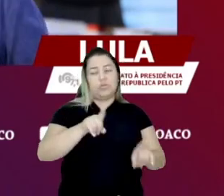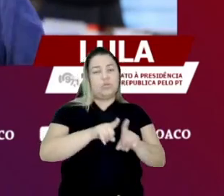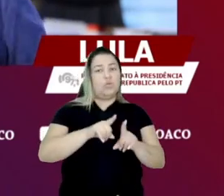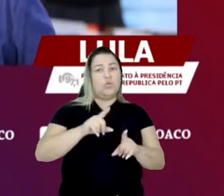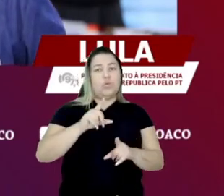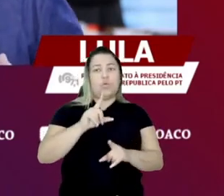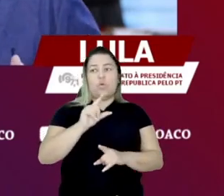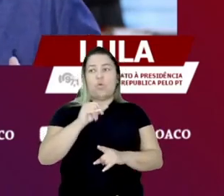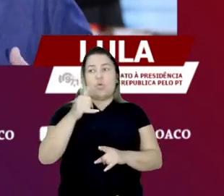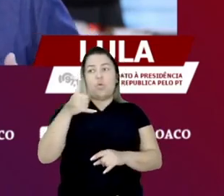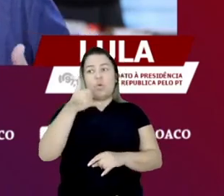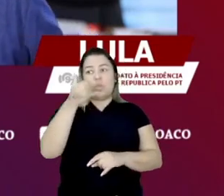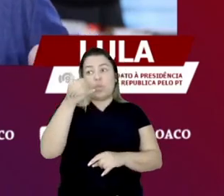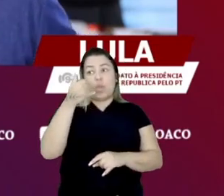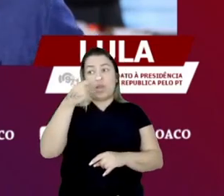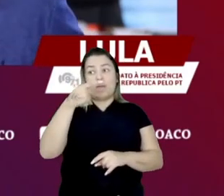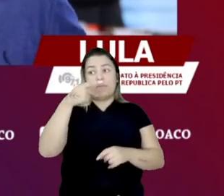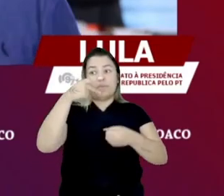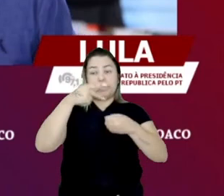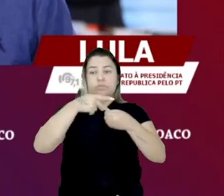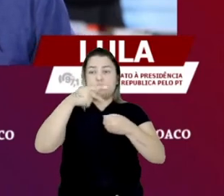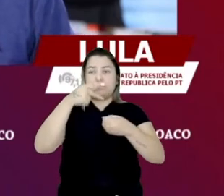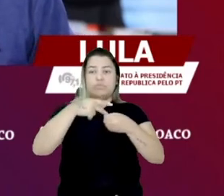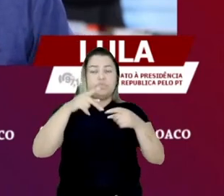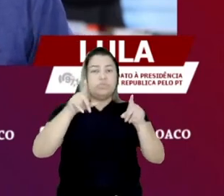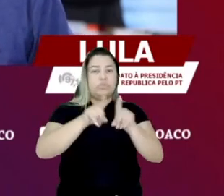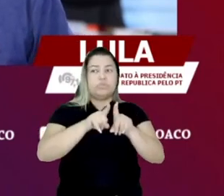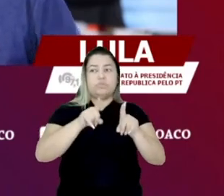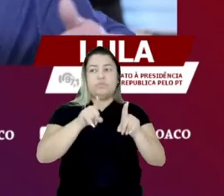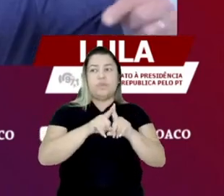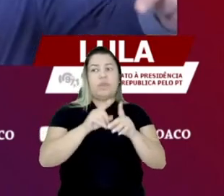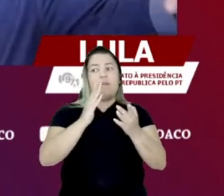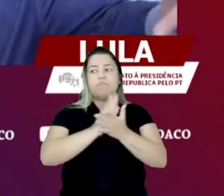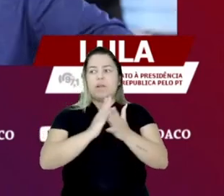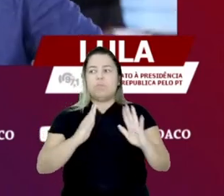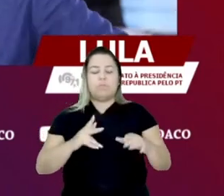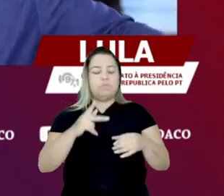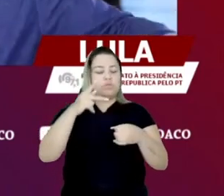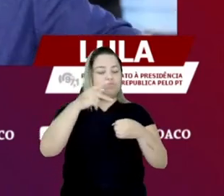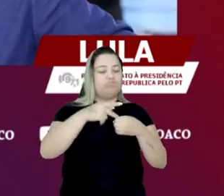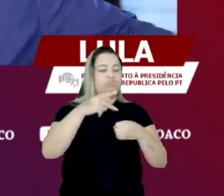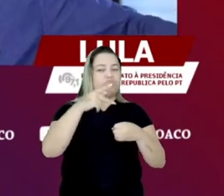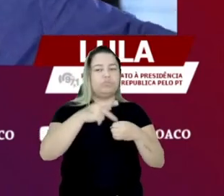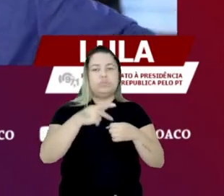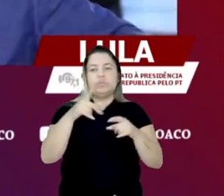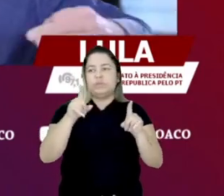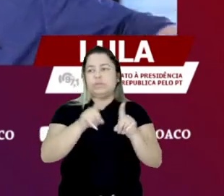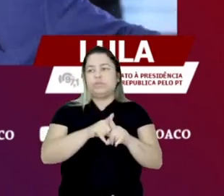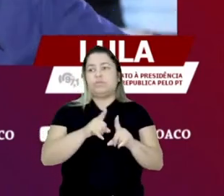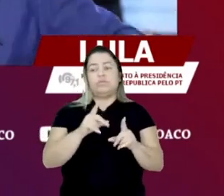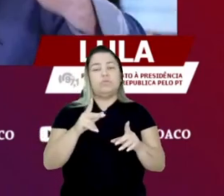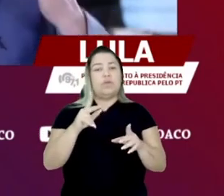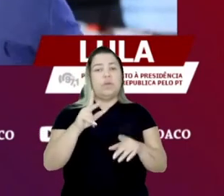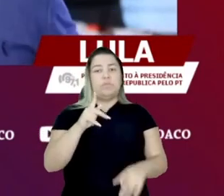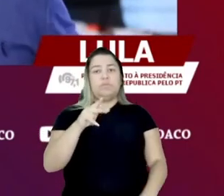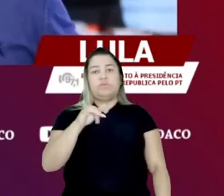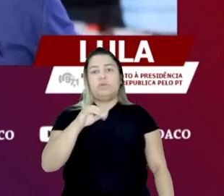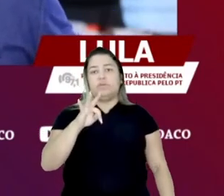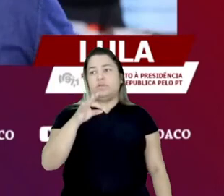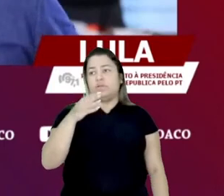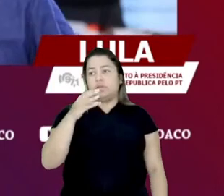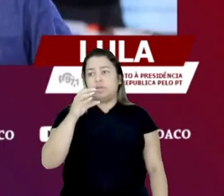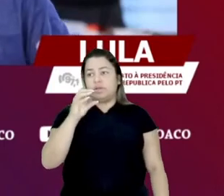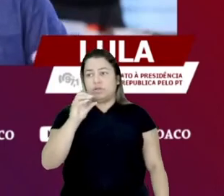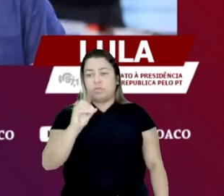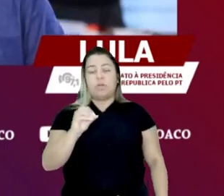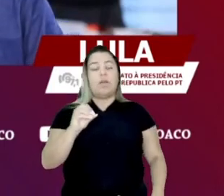Ou seja, e o que está acontecendo com a Petrobras? Ao invés do lucro que ela obtém, que é um lucro exorbitante, ao